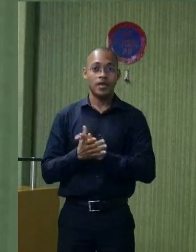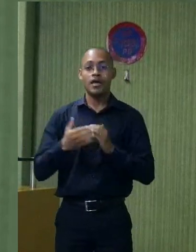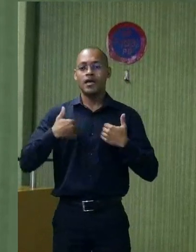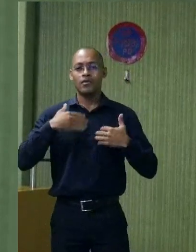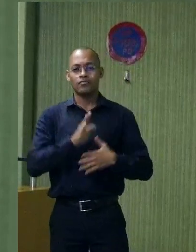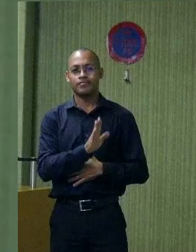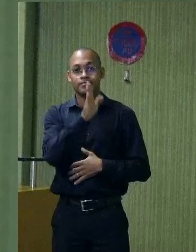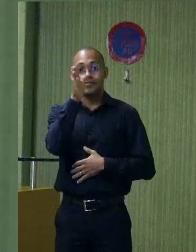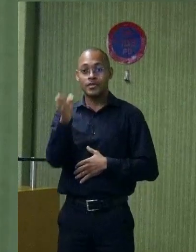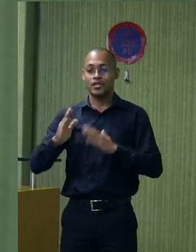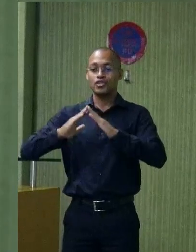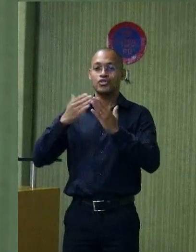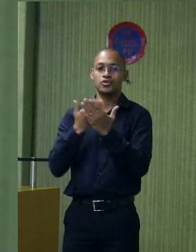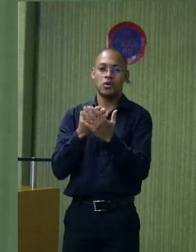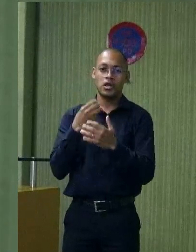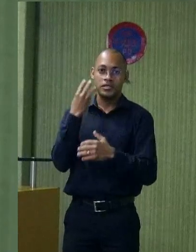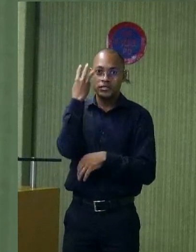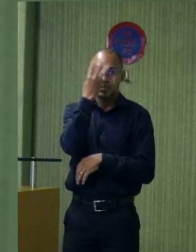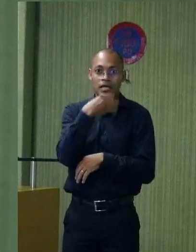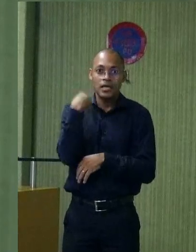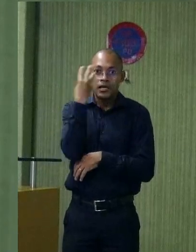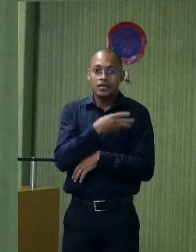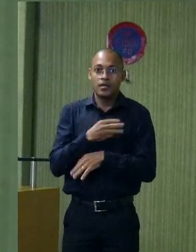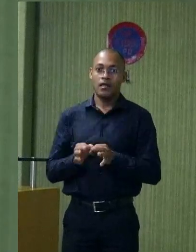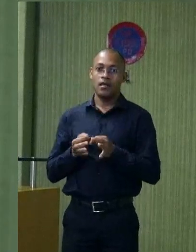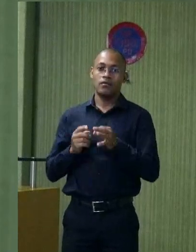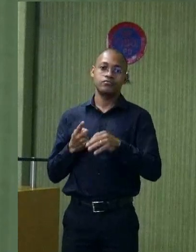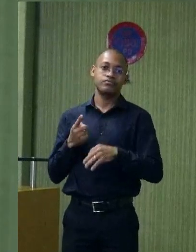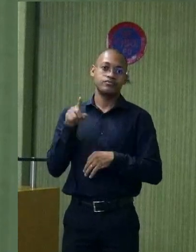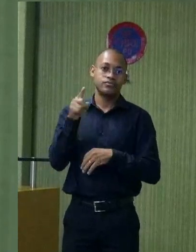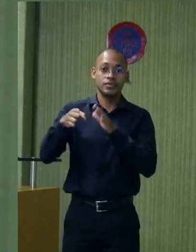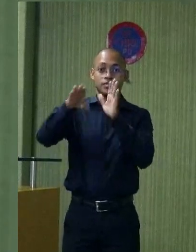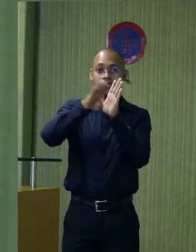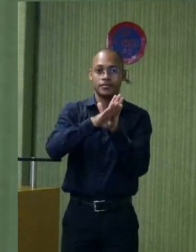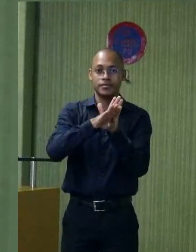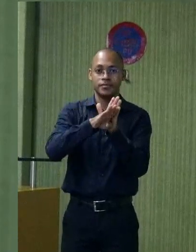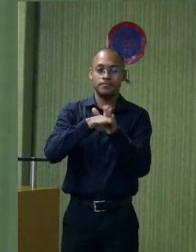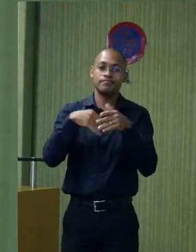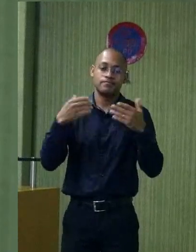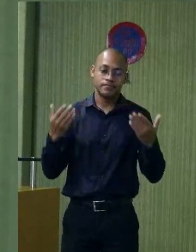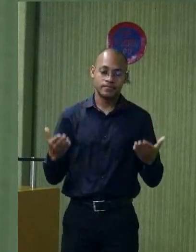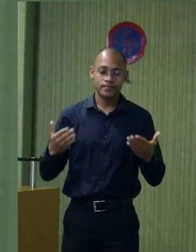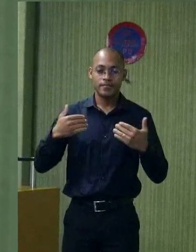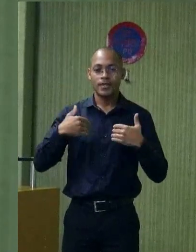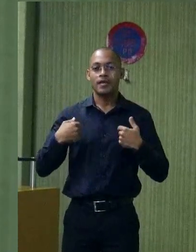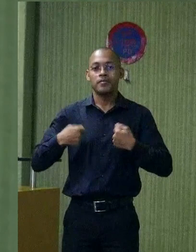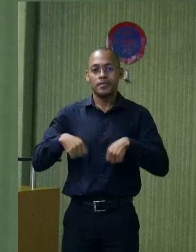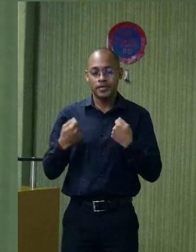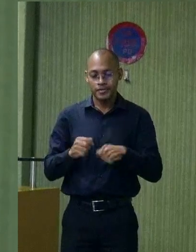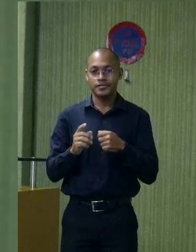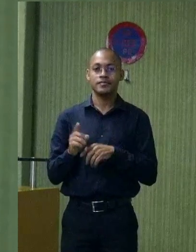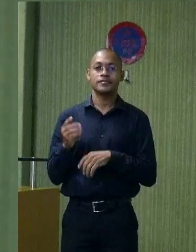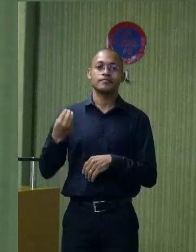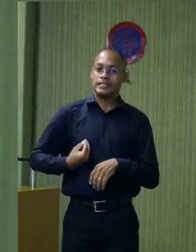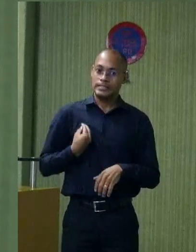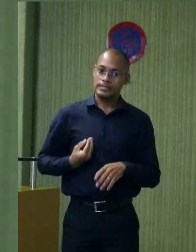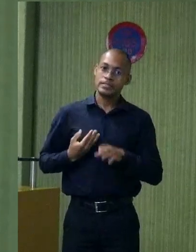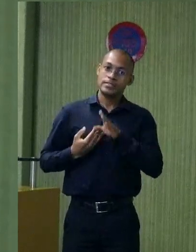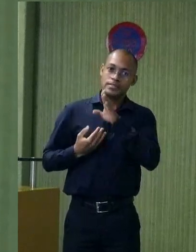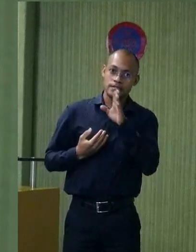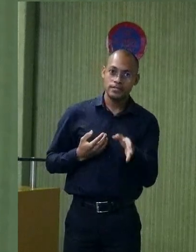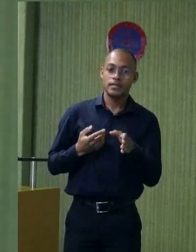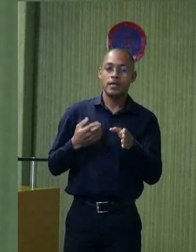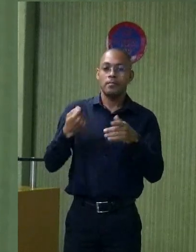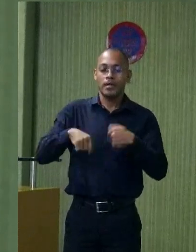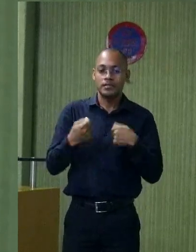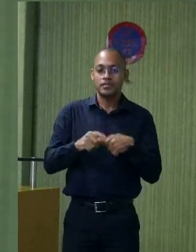escola que eram 3 horas para chegar lá no transporte então assim ele tem que tá lá ele tem que também estar em algum